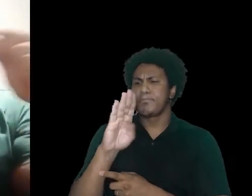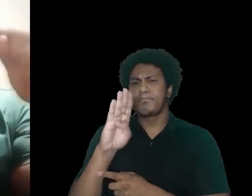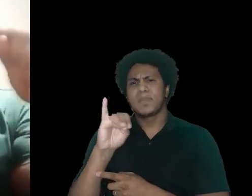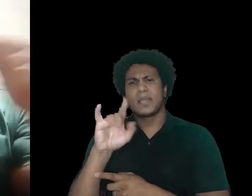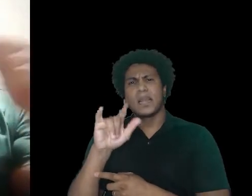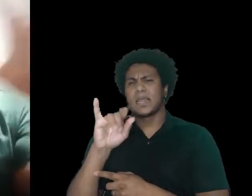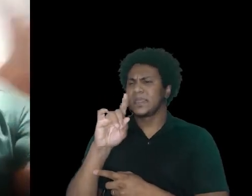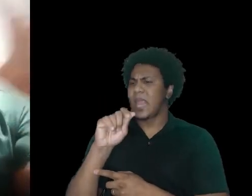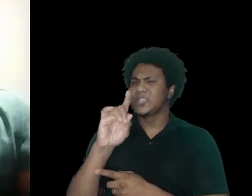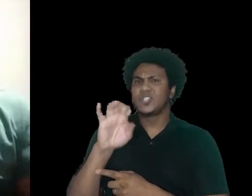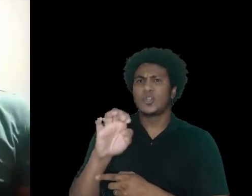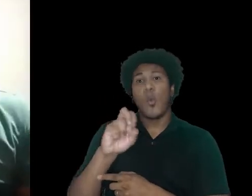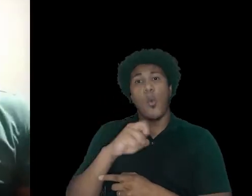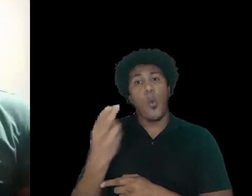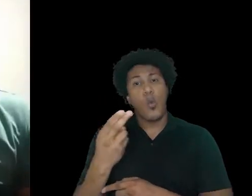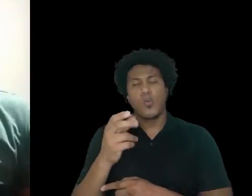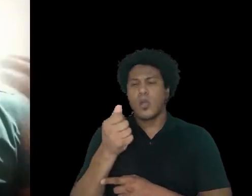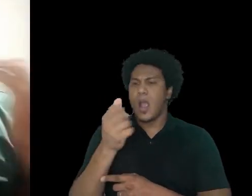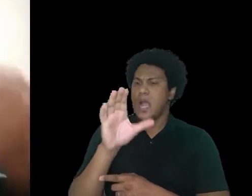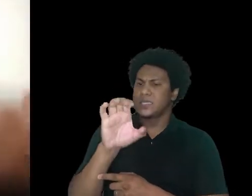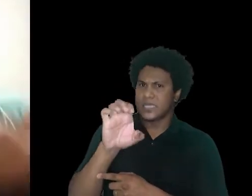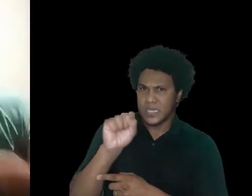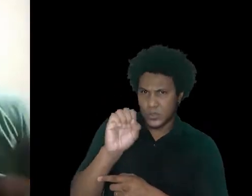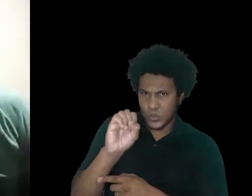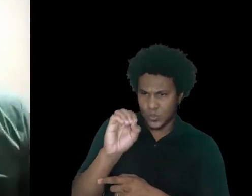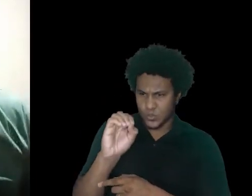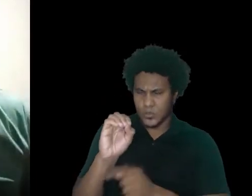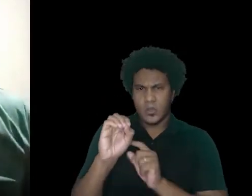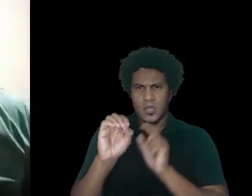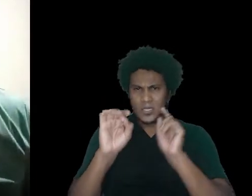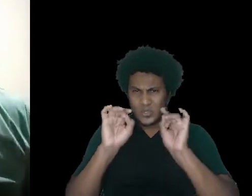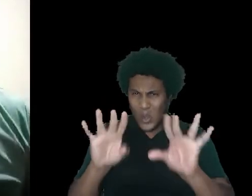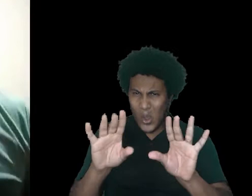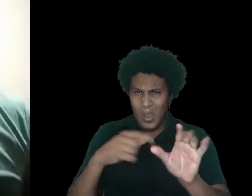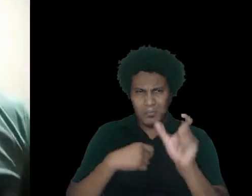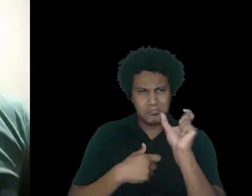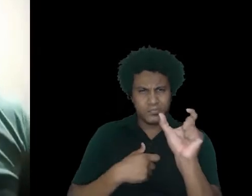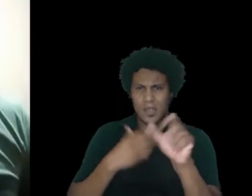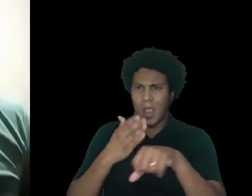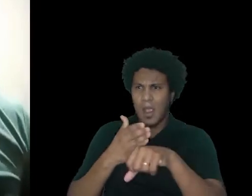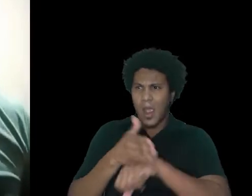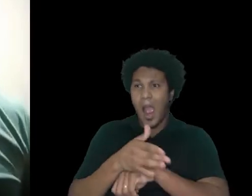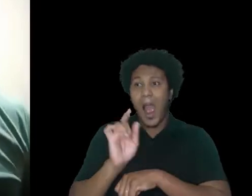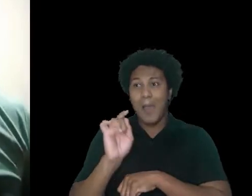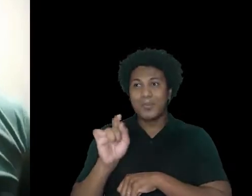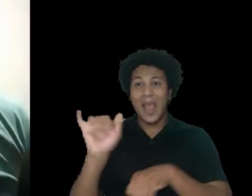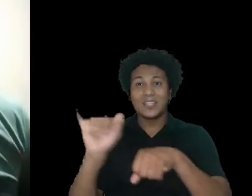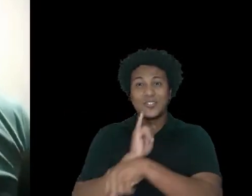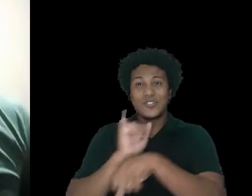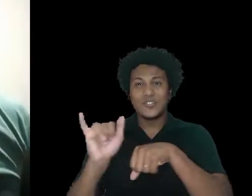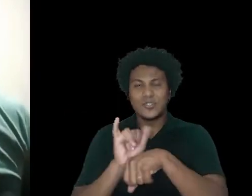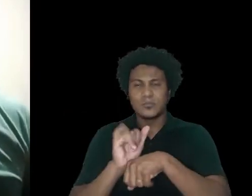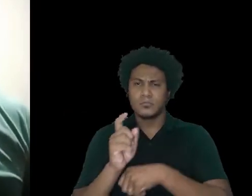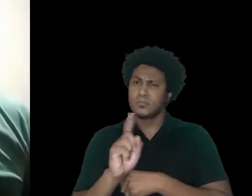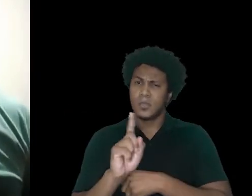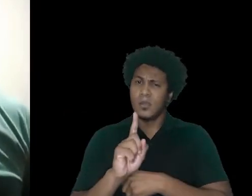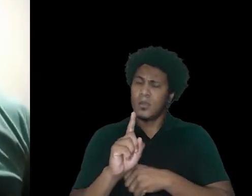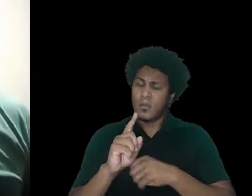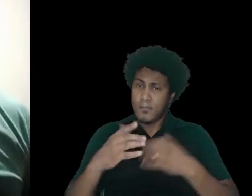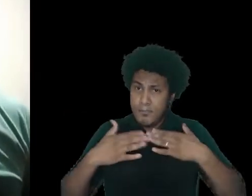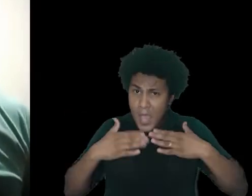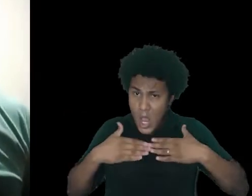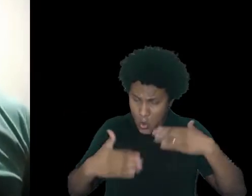não é só eu colocar lá esse recurso, mas o que o meu corpo, o que o seu corpo DEF está